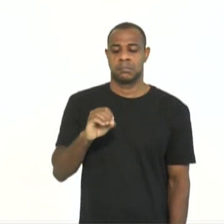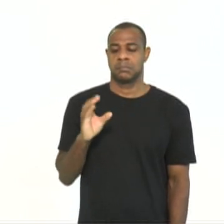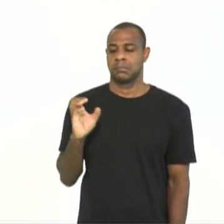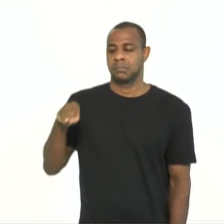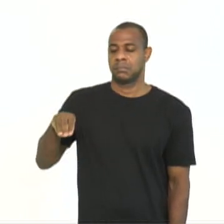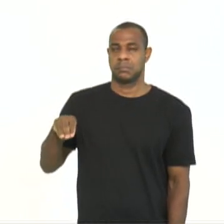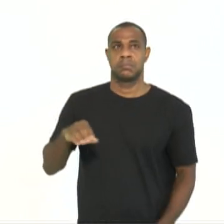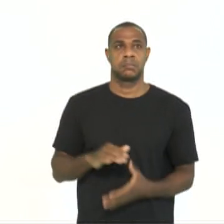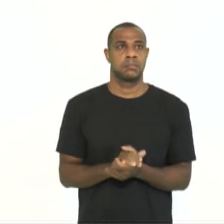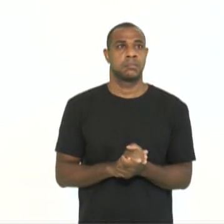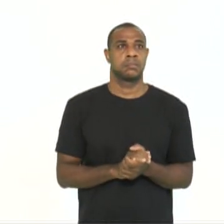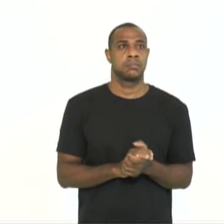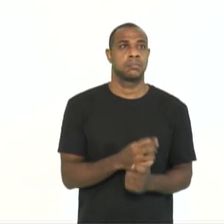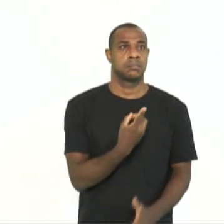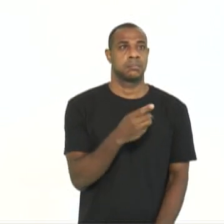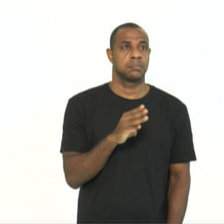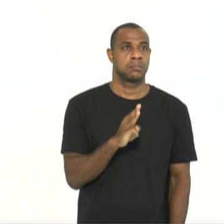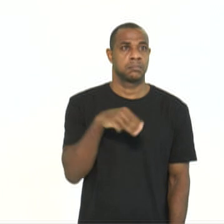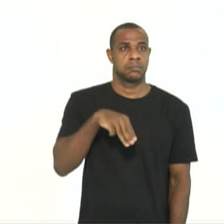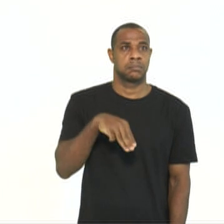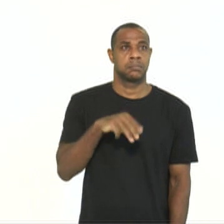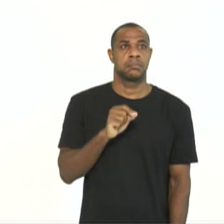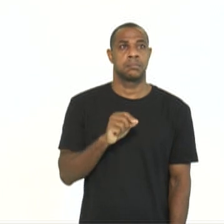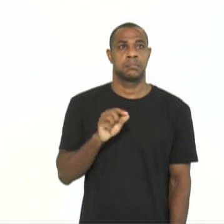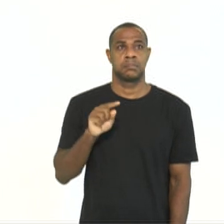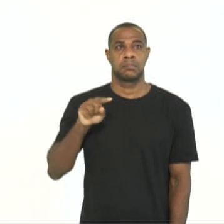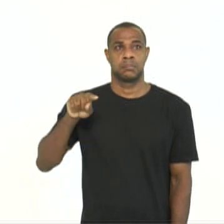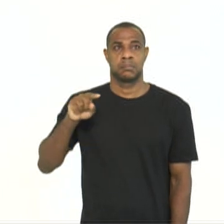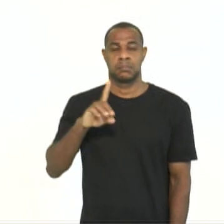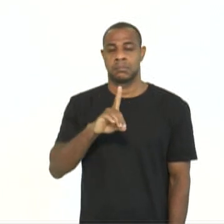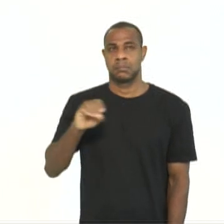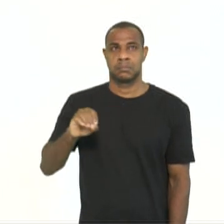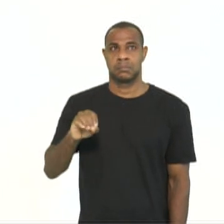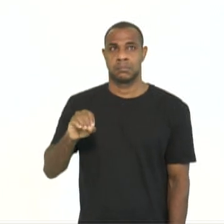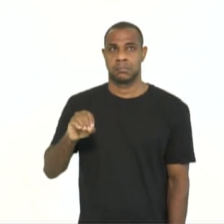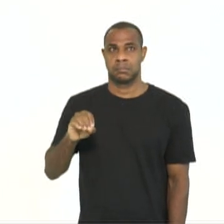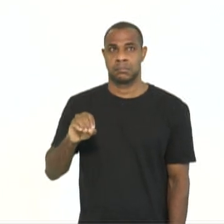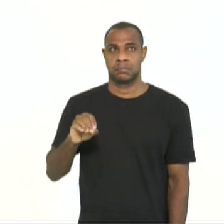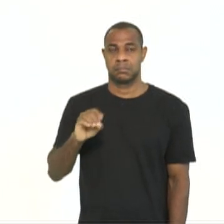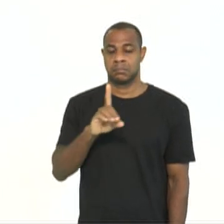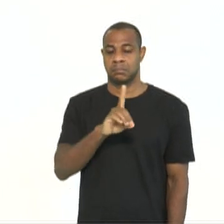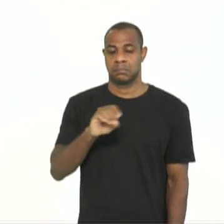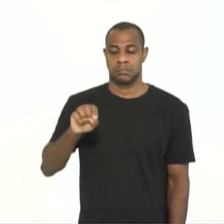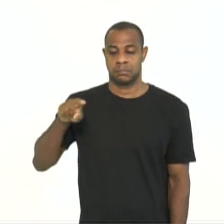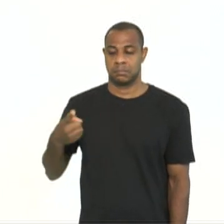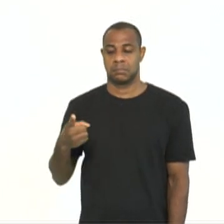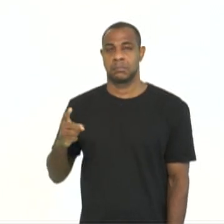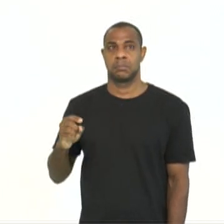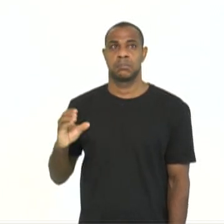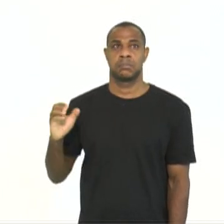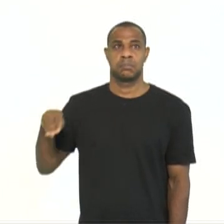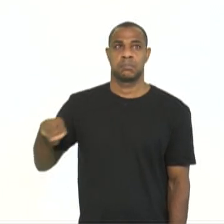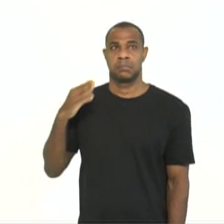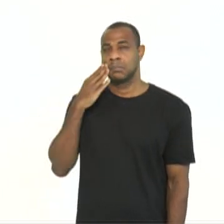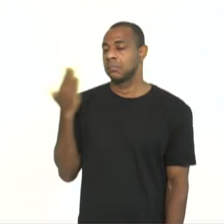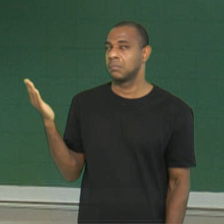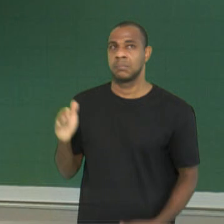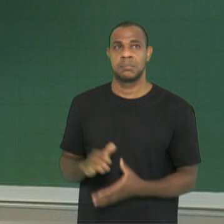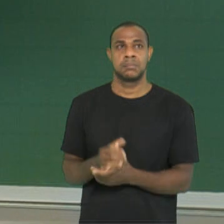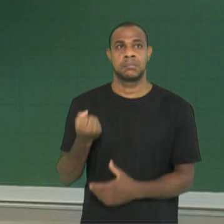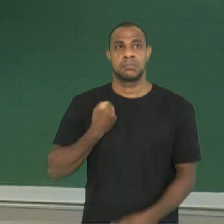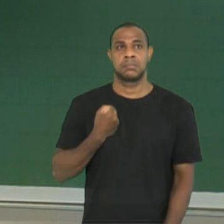100 centímetros e 1 quilômetro corresponde a 100 mil centímetros. Perceba que, quando o número